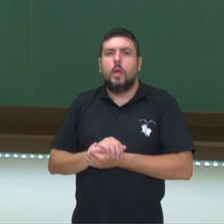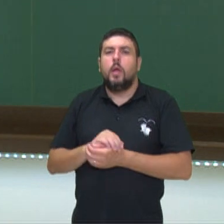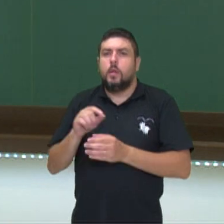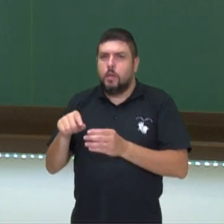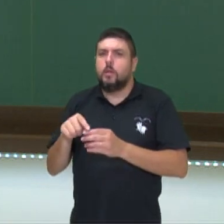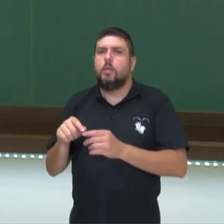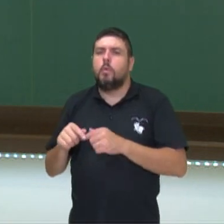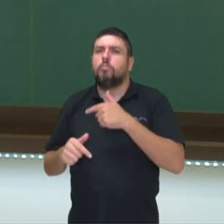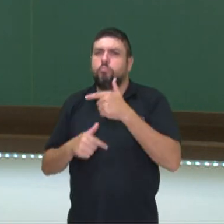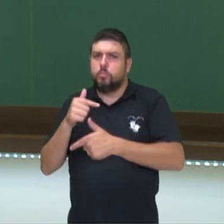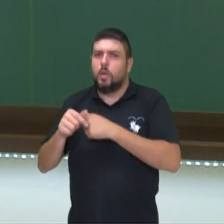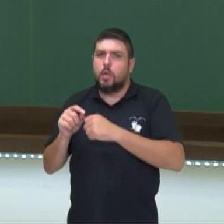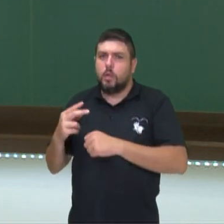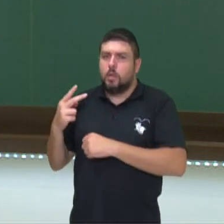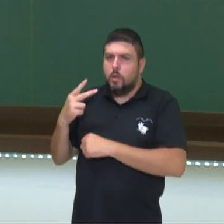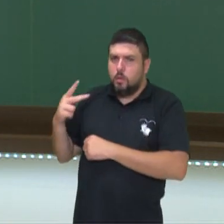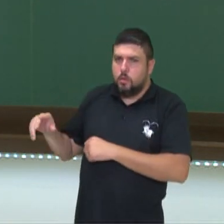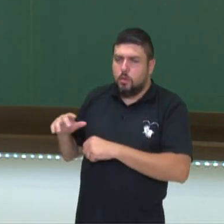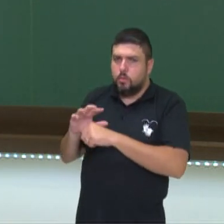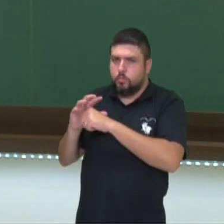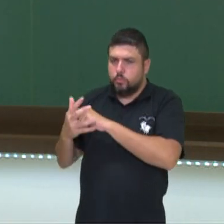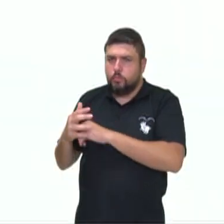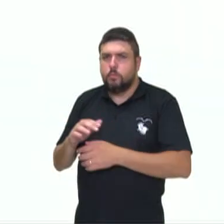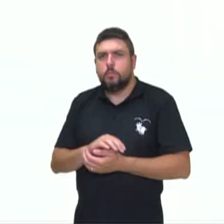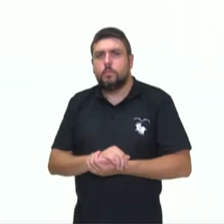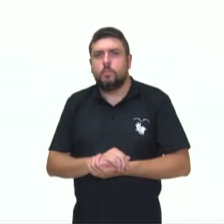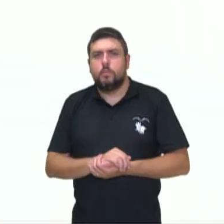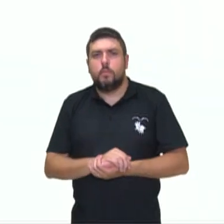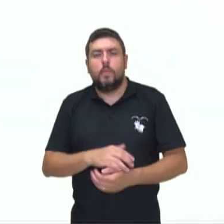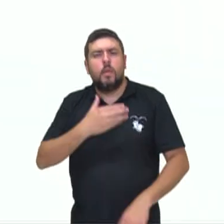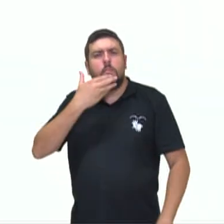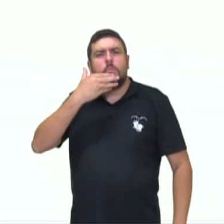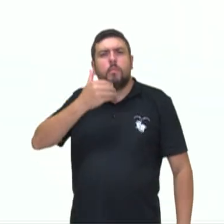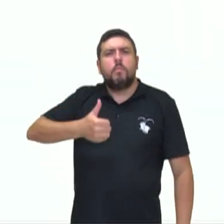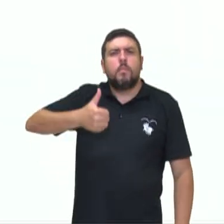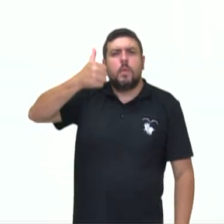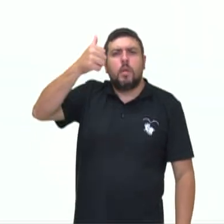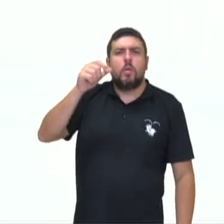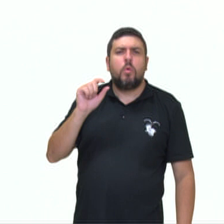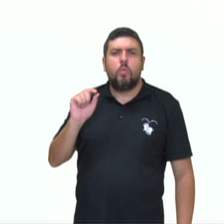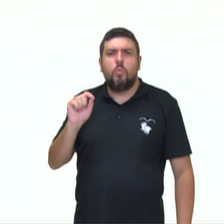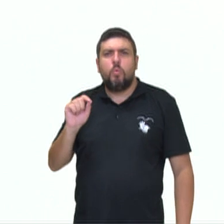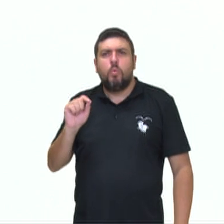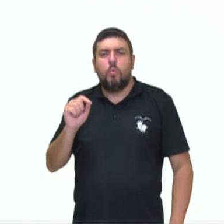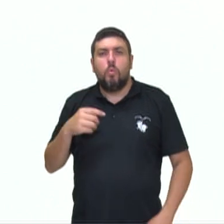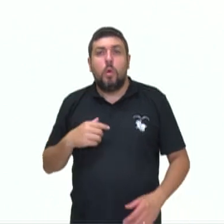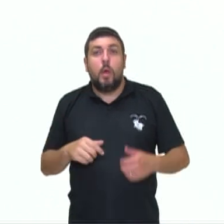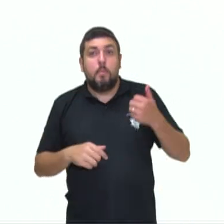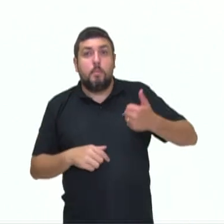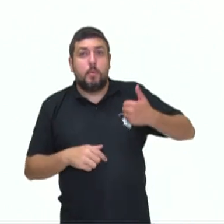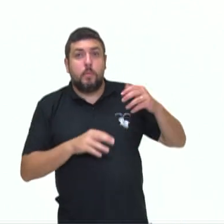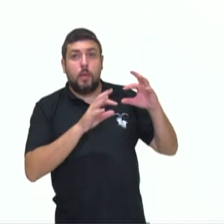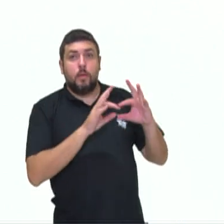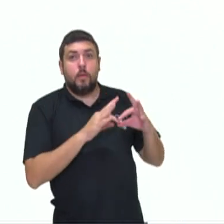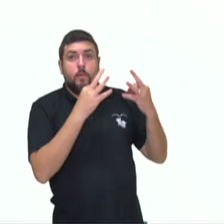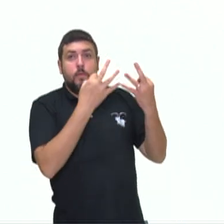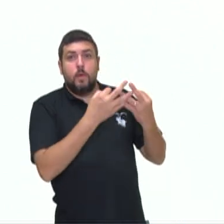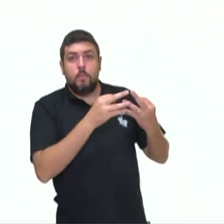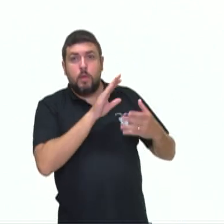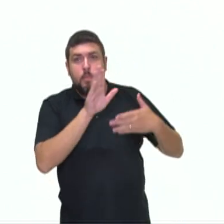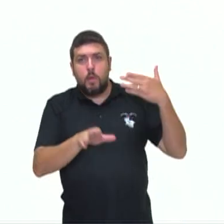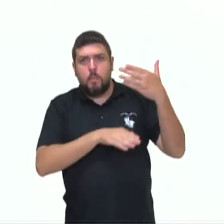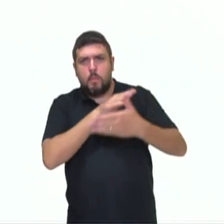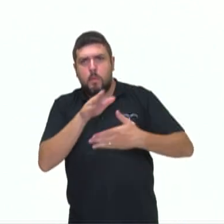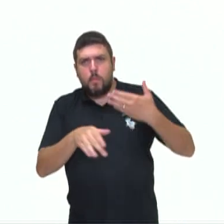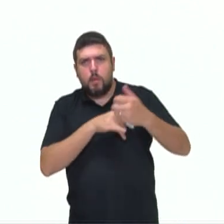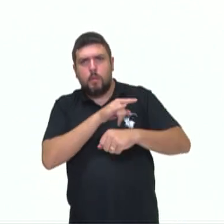uma tarefinha da pessoa infectada. O melhor é que use o banheiro depois das outras pessoas e tenha a